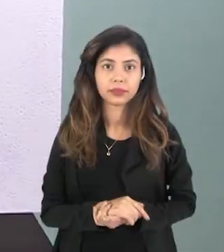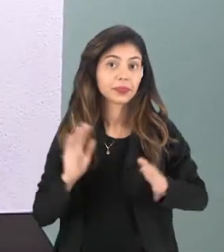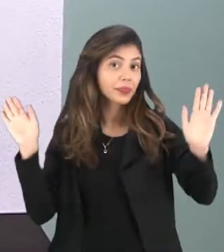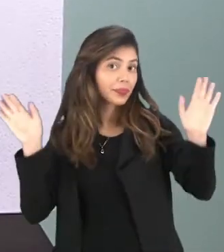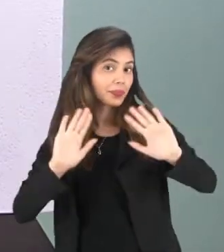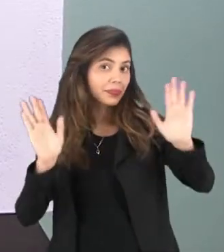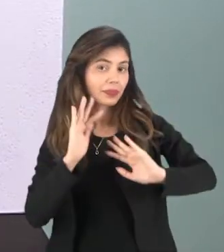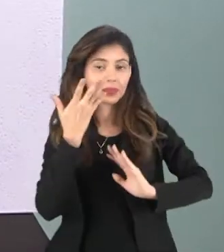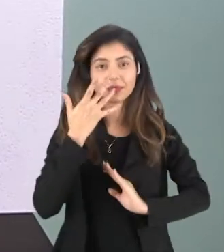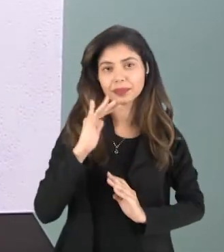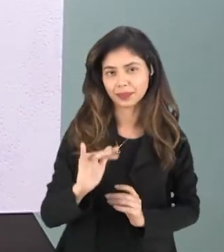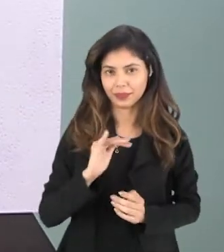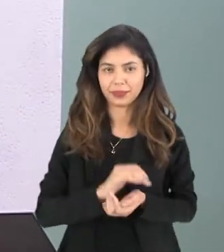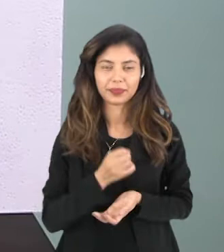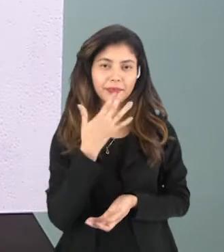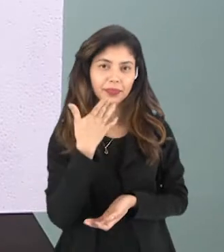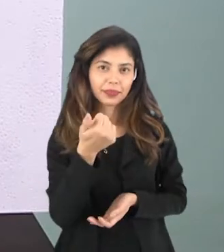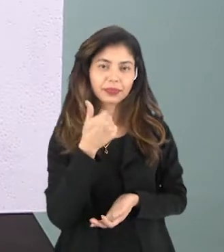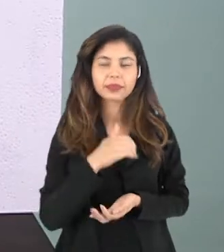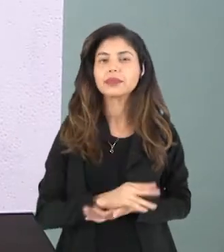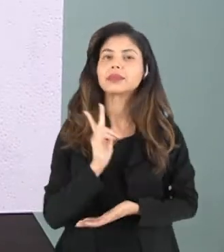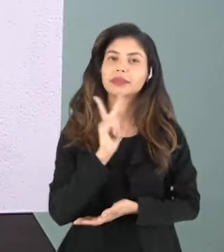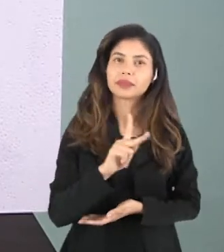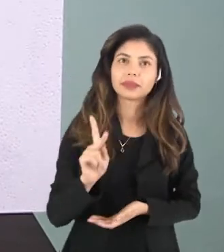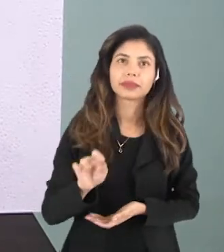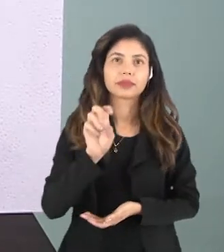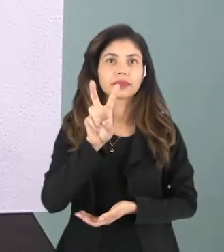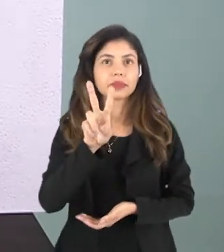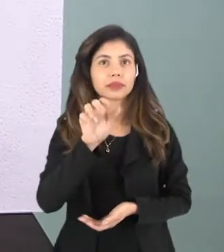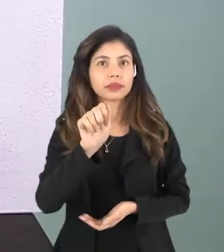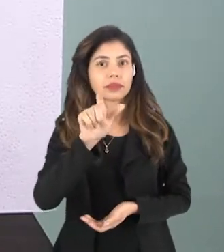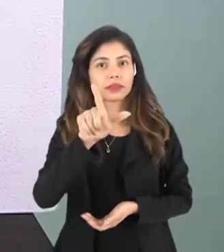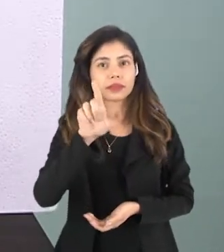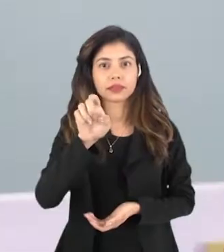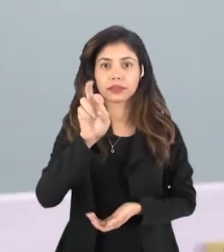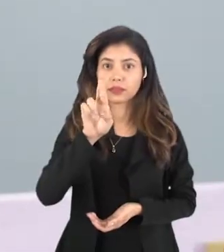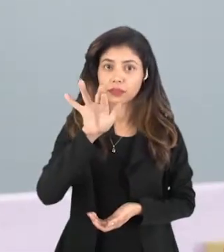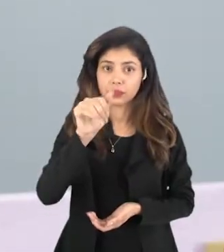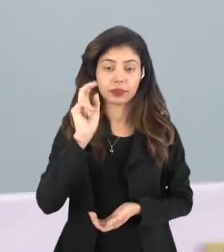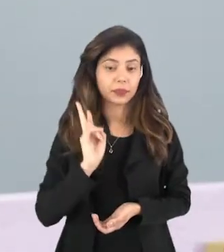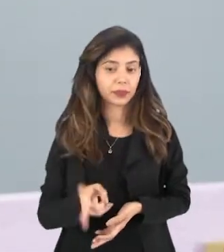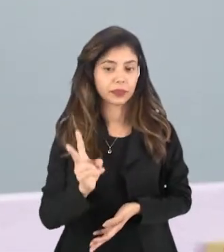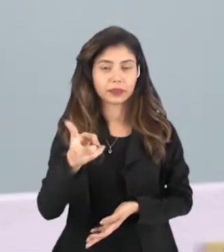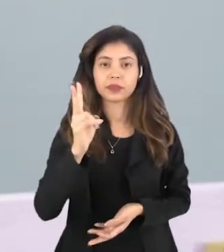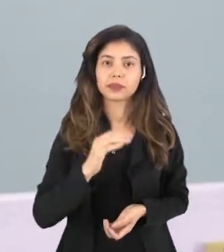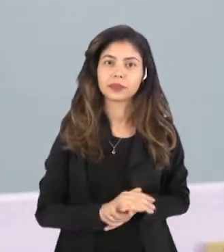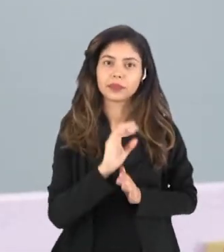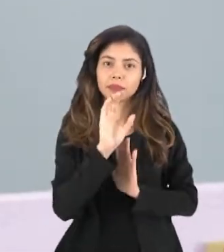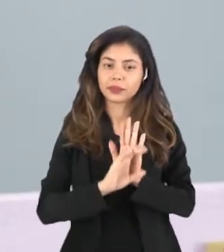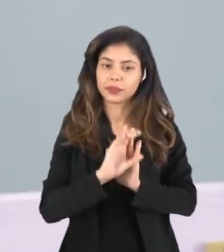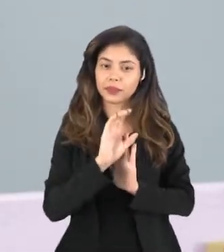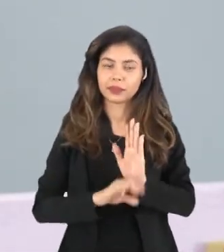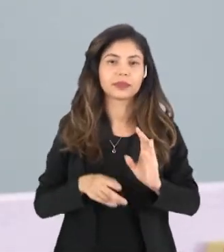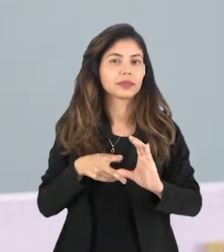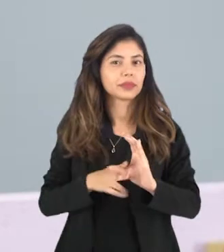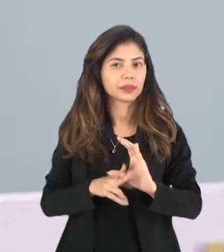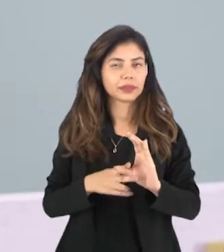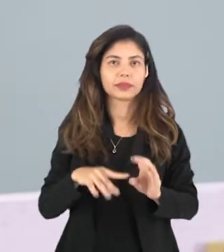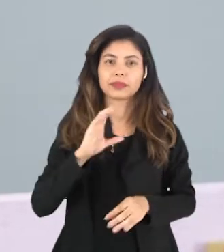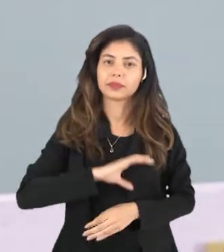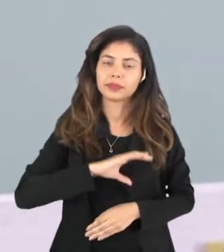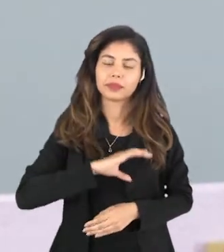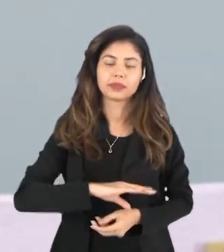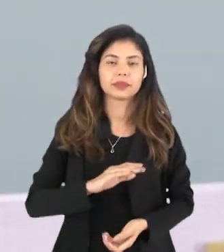o Olá crianças tudo bem Sou a professora Valéria e nós vamos continuar o componente curricular língua